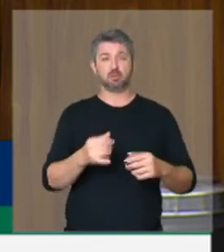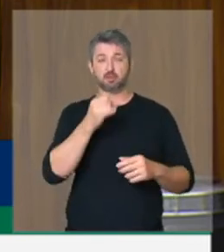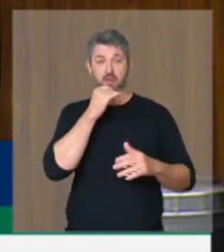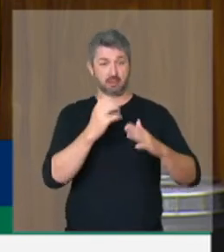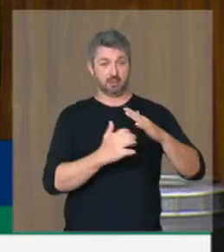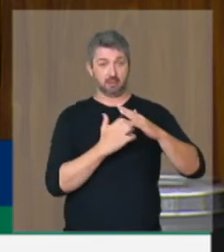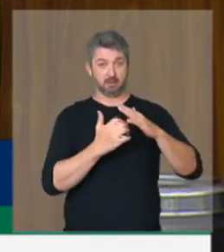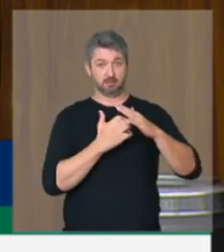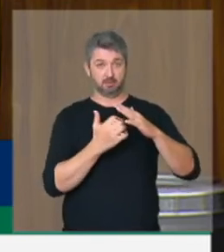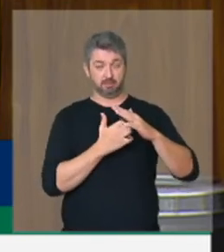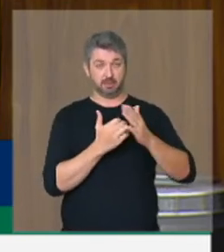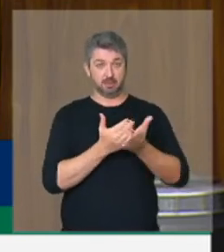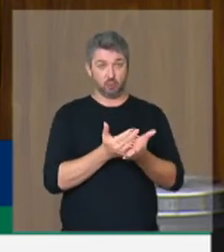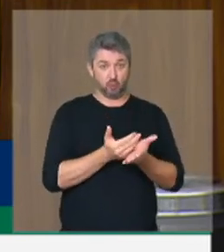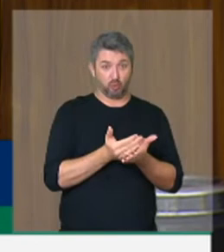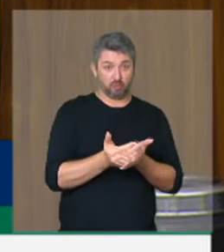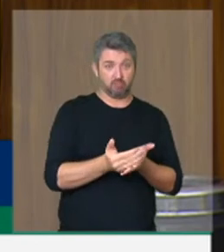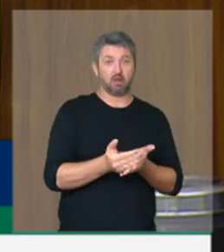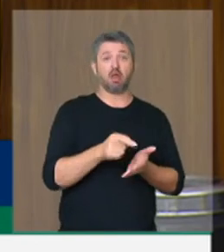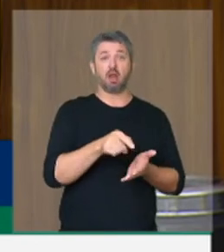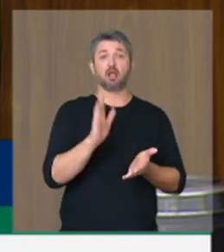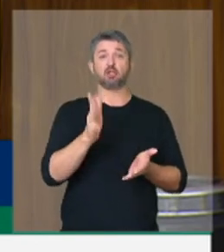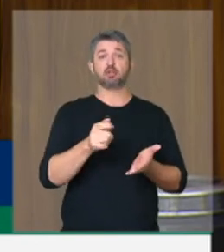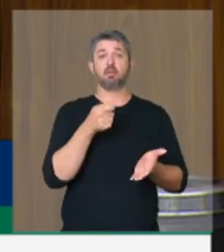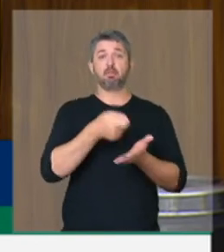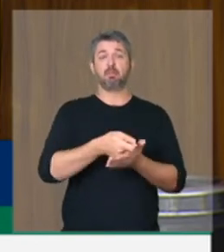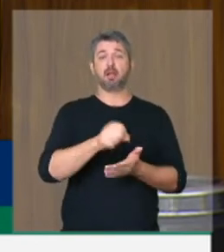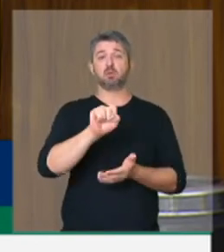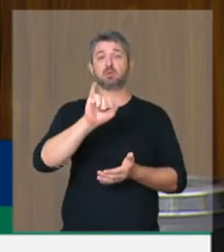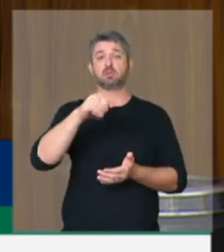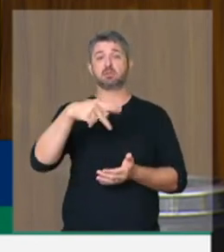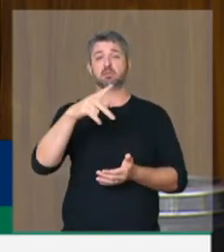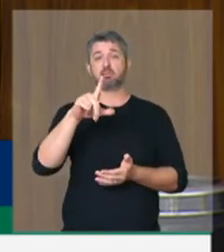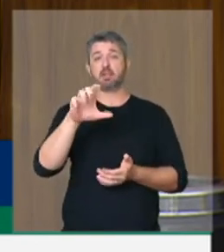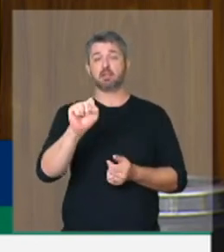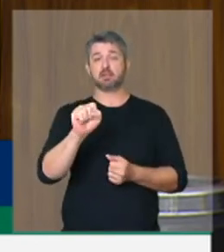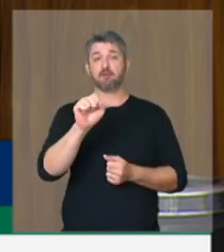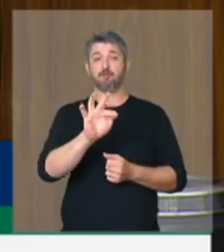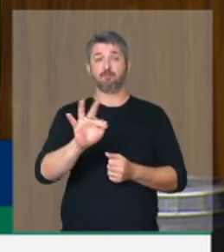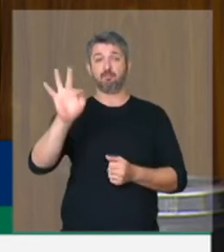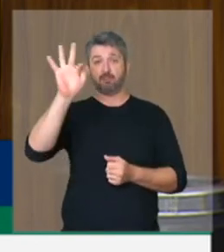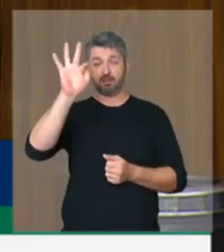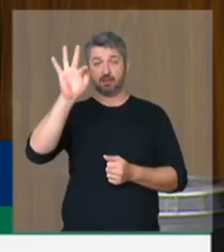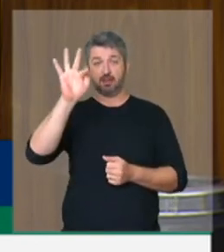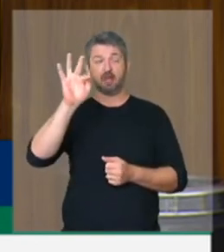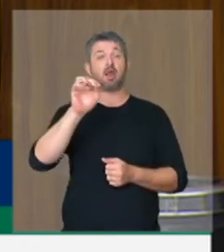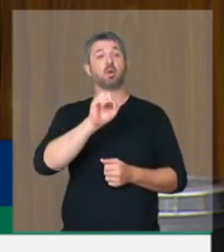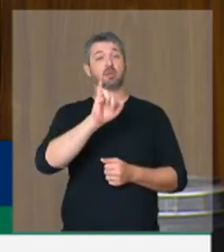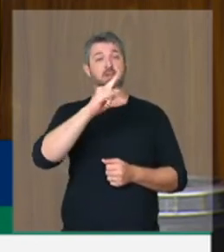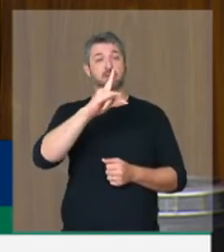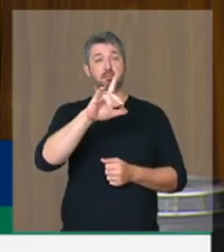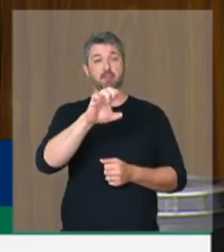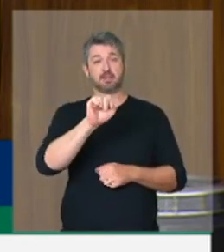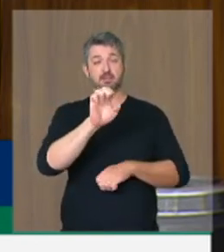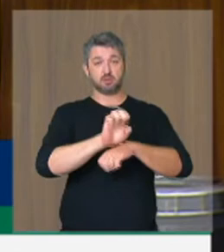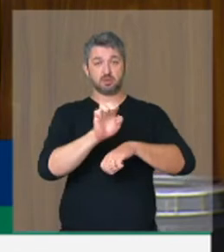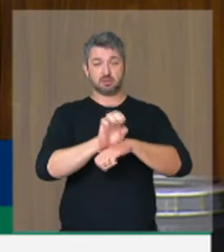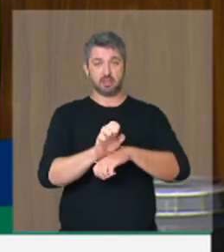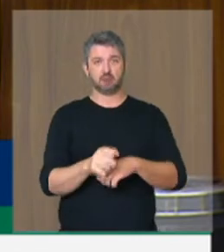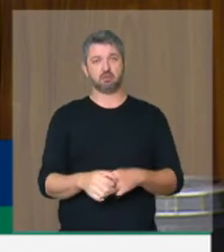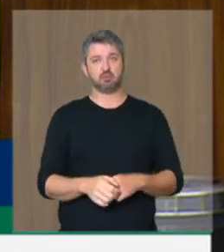micro e pequena que está começando, ela já recolhe o Simples Federal e o Simples Estadual. Então